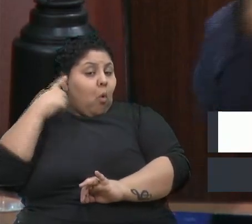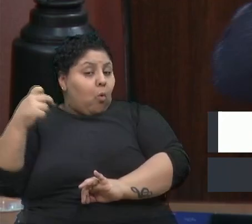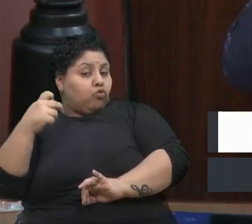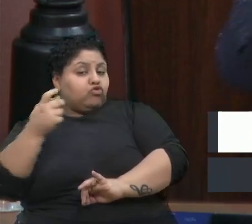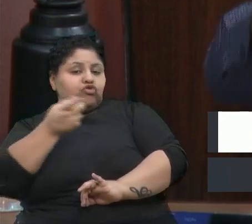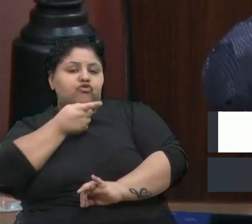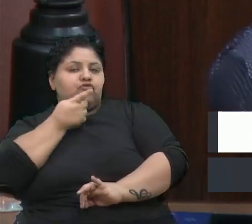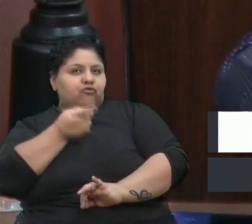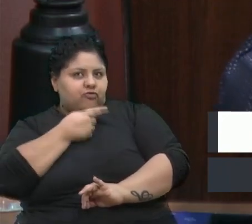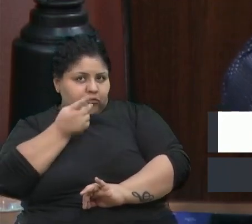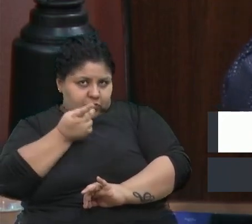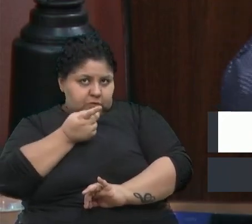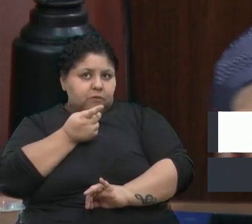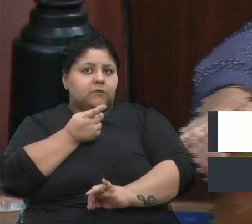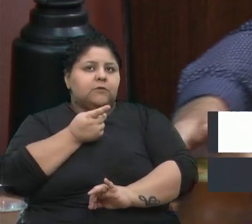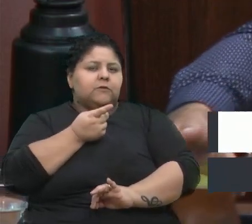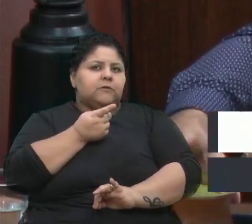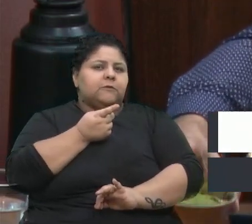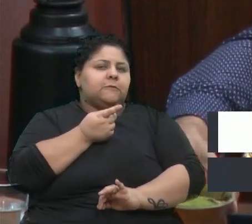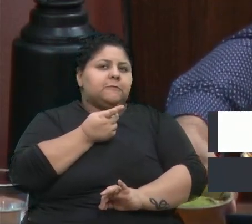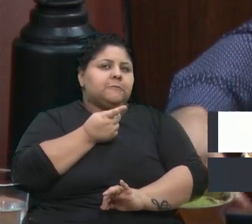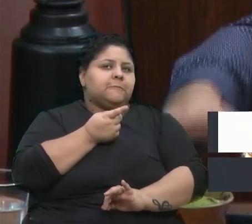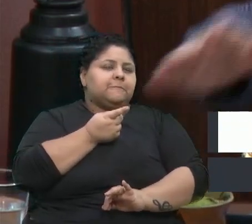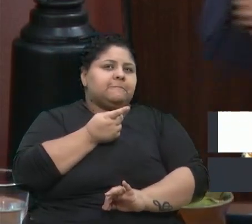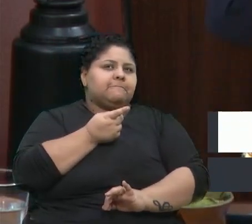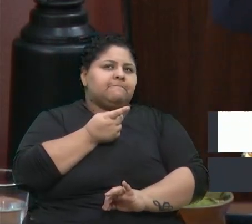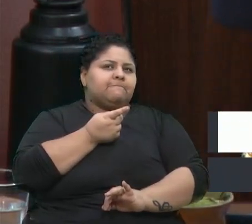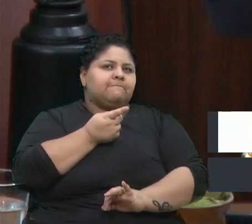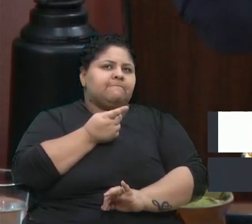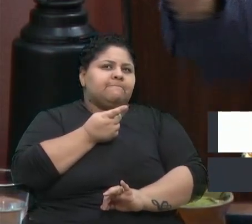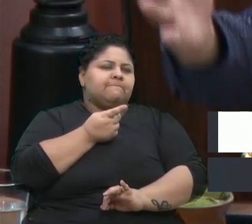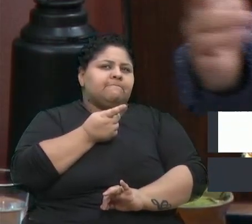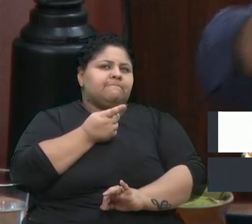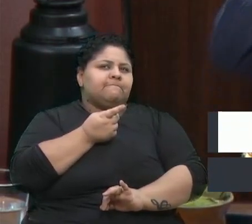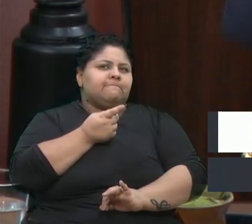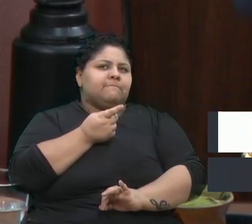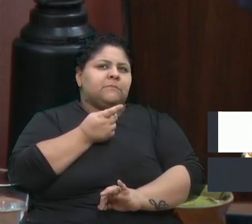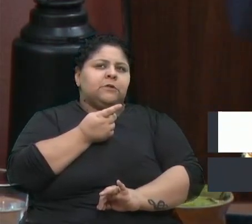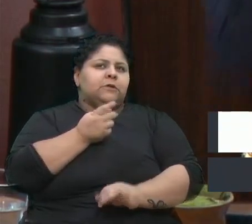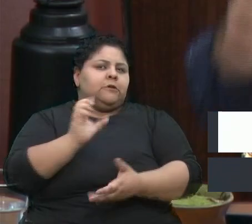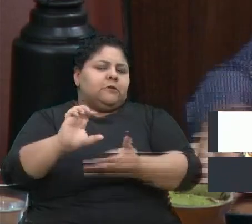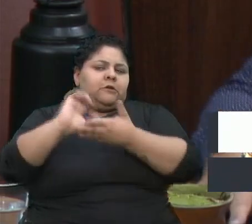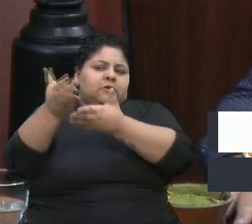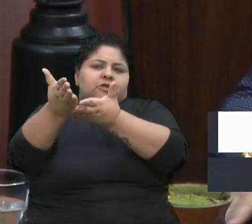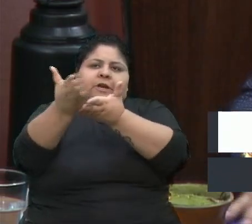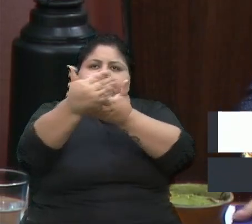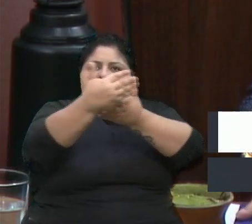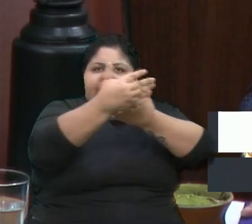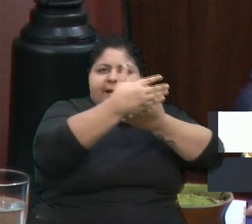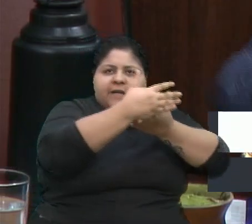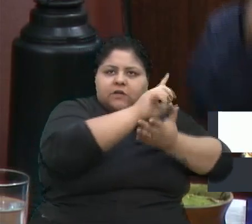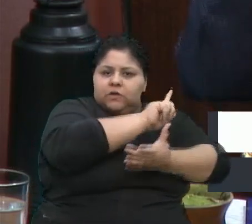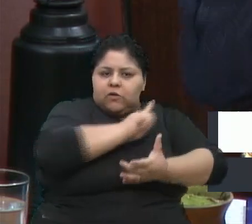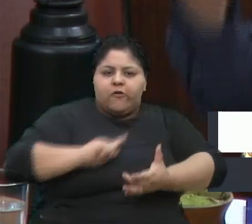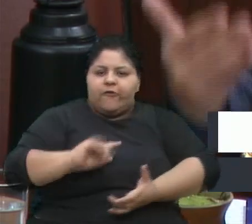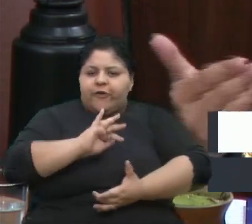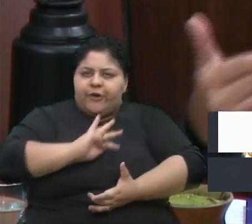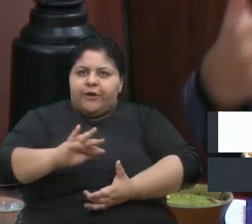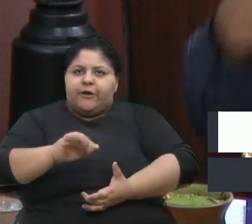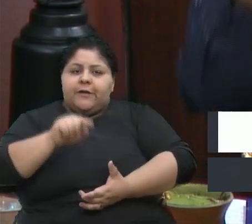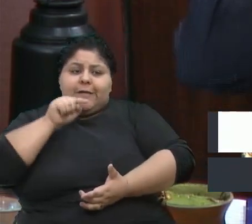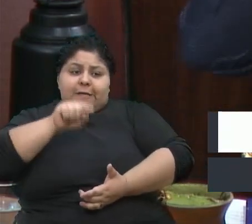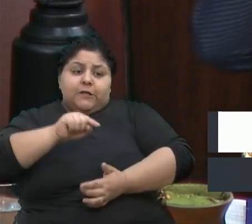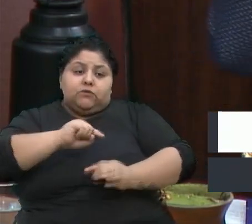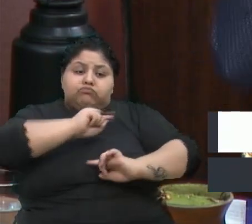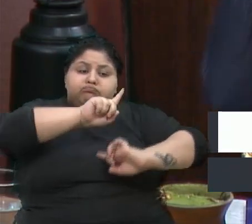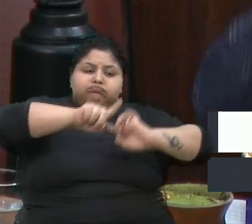Agricultura, mas do pouco que eu acompanho desse tema, de linhas de crédito no governo federal, e isso tudo envolve